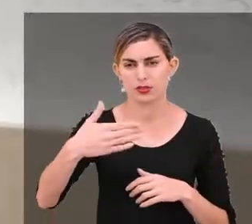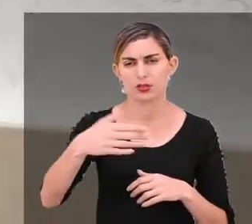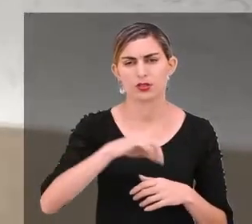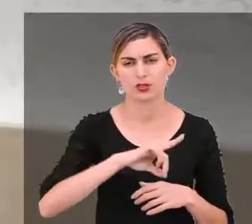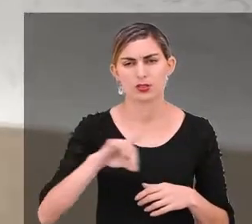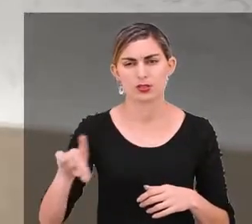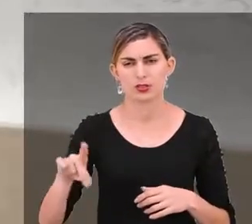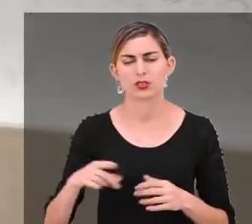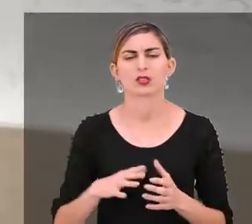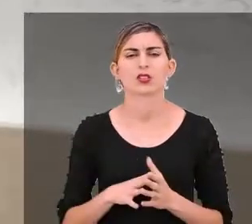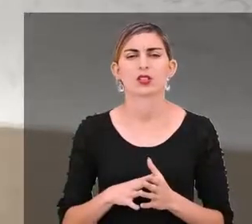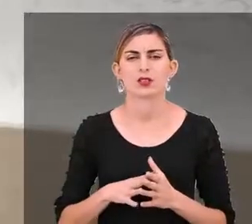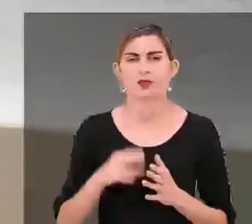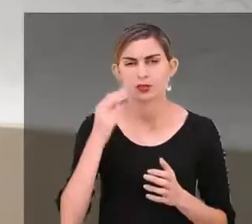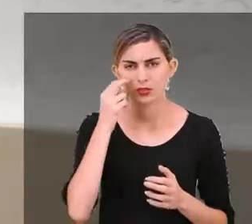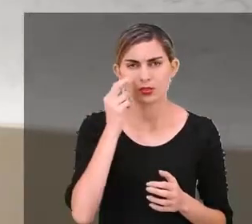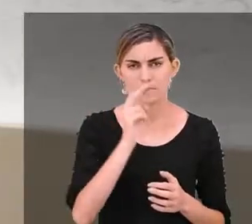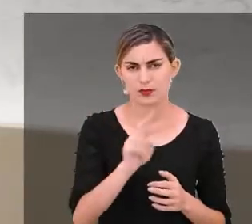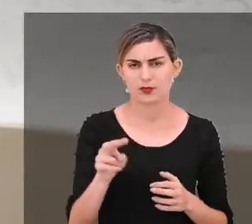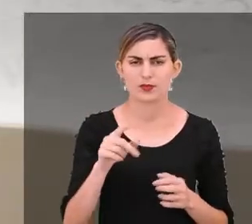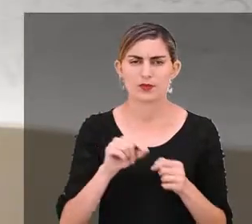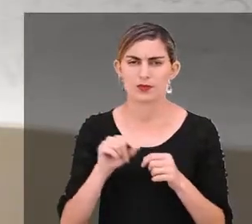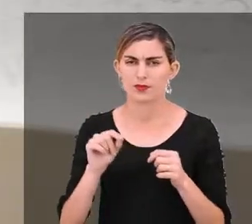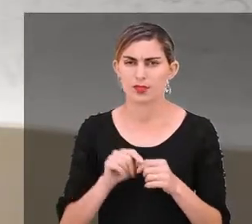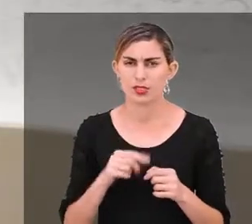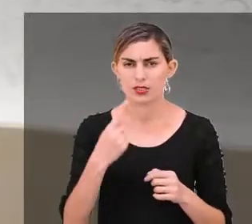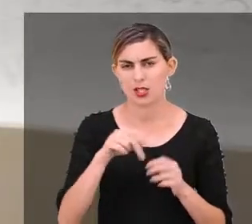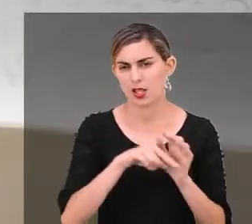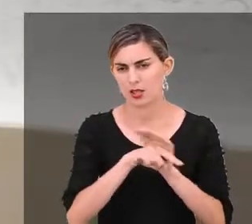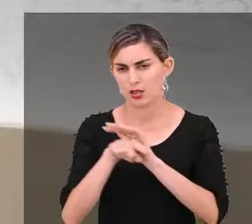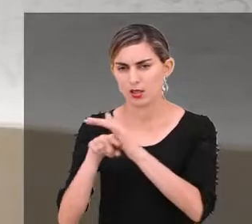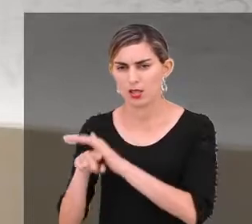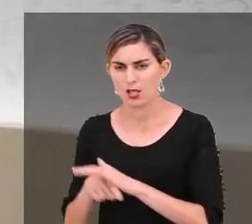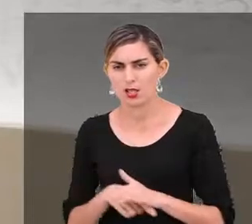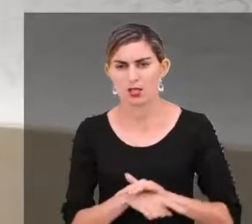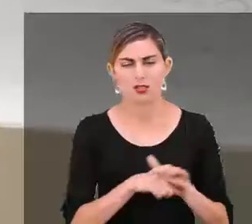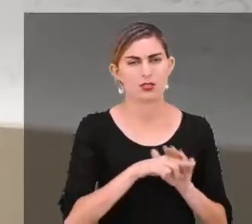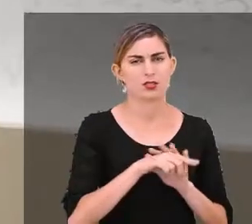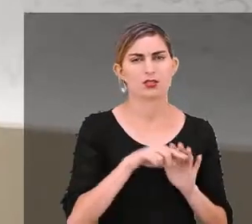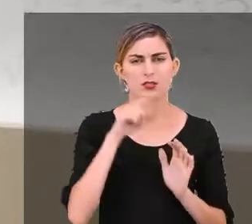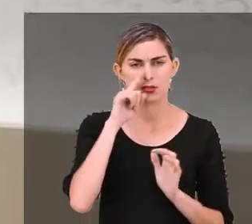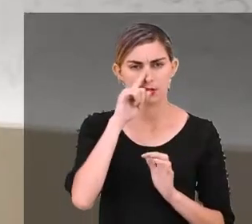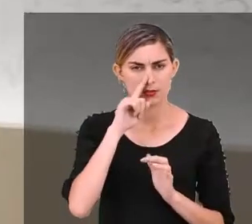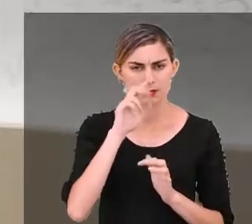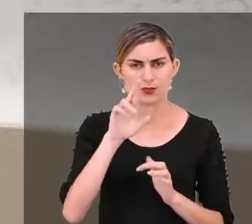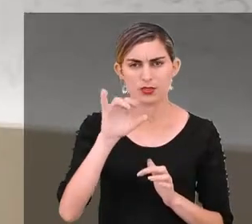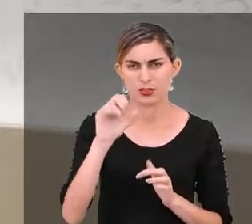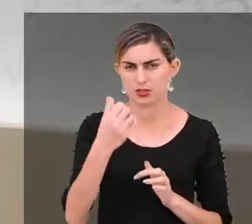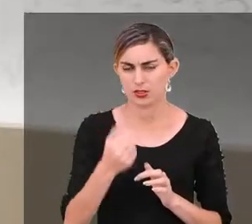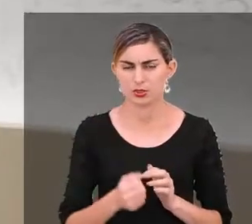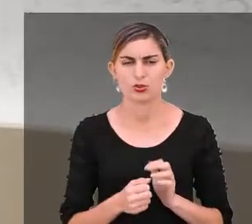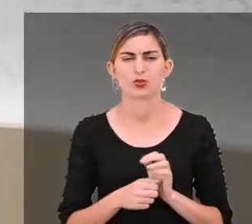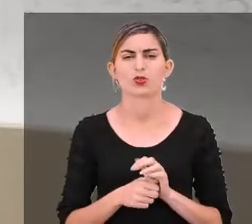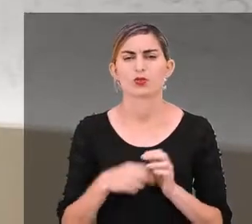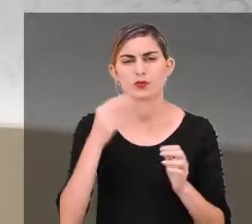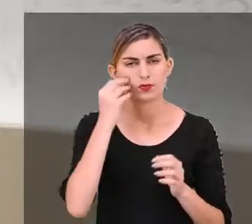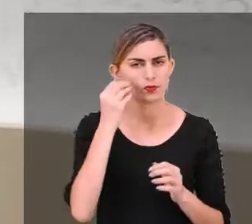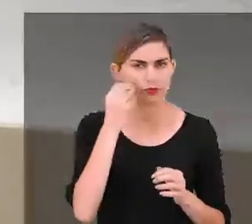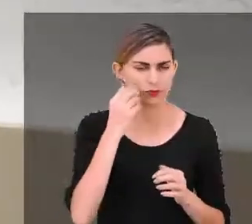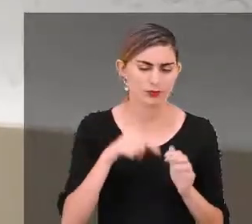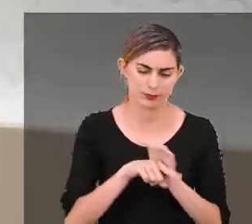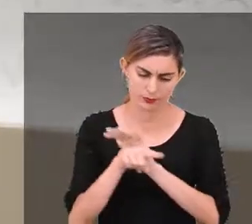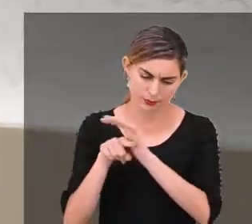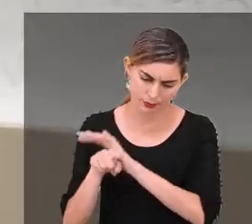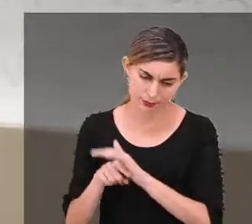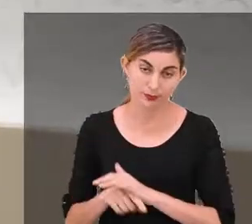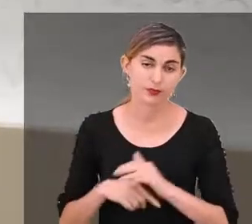a dia, você vai ter que fazer essa análise de risco, né? Você vai ter que fazer